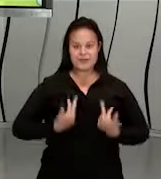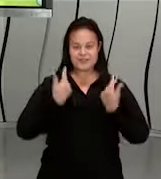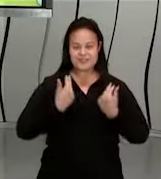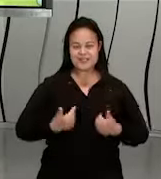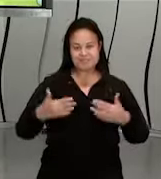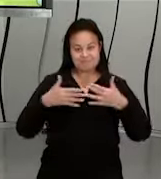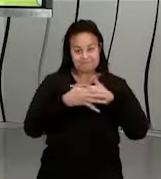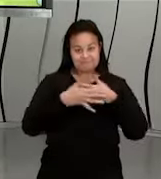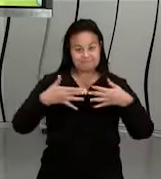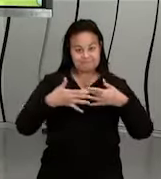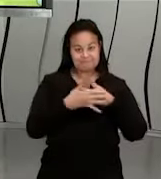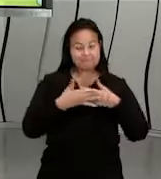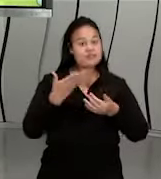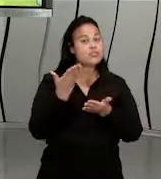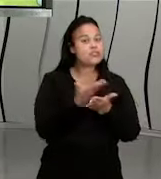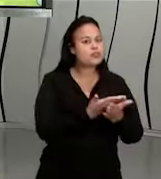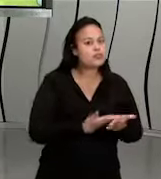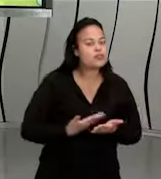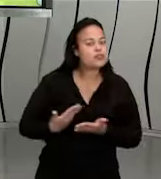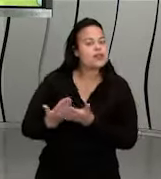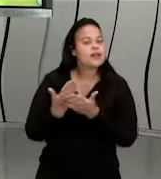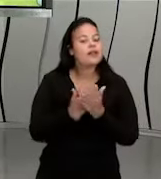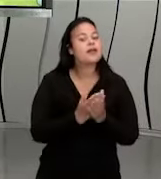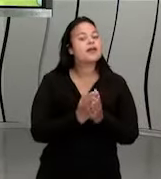estudar alguns destes tecidos.